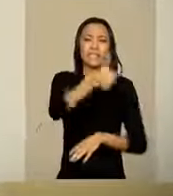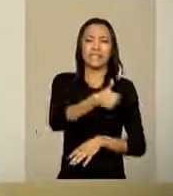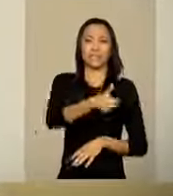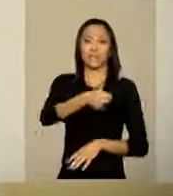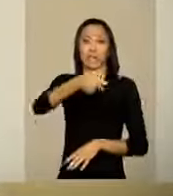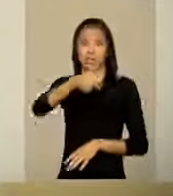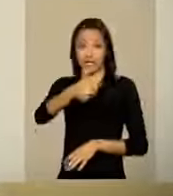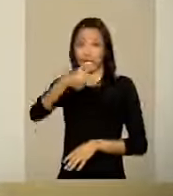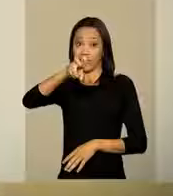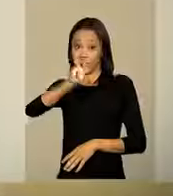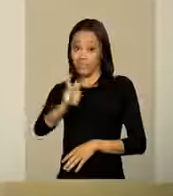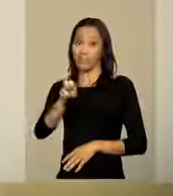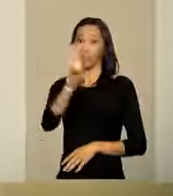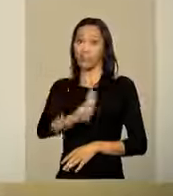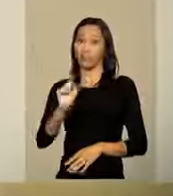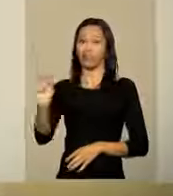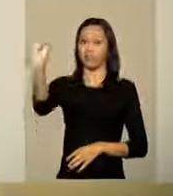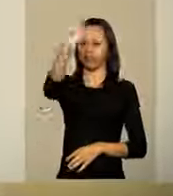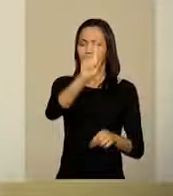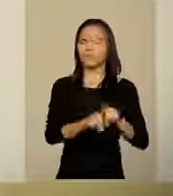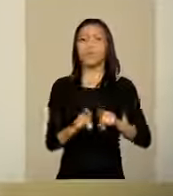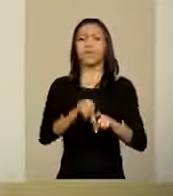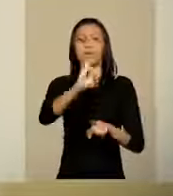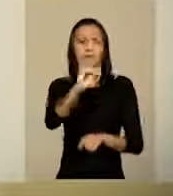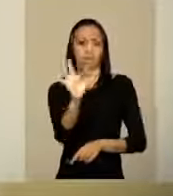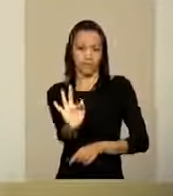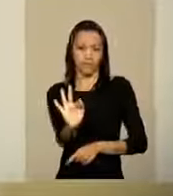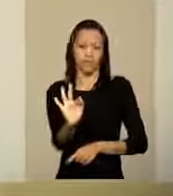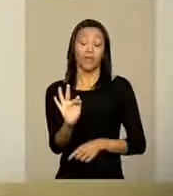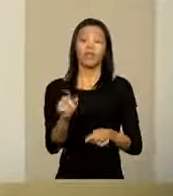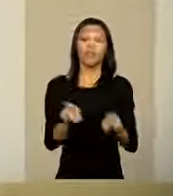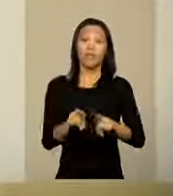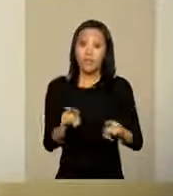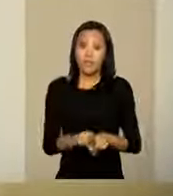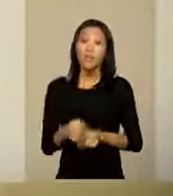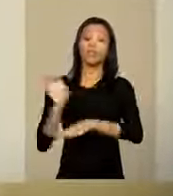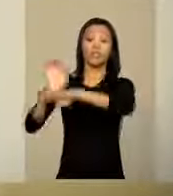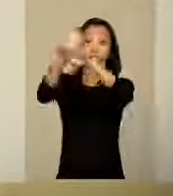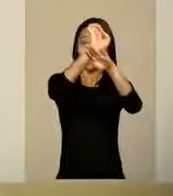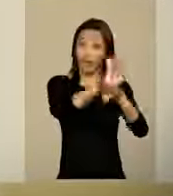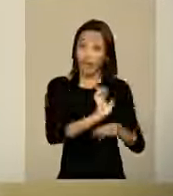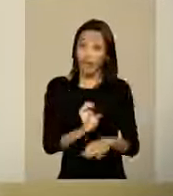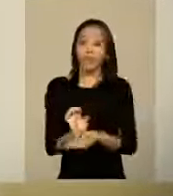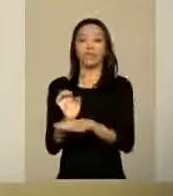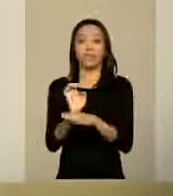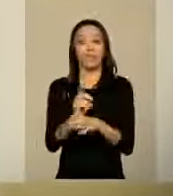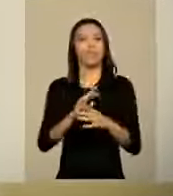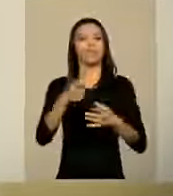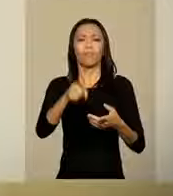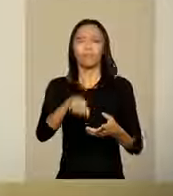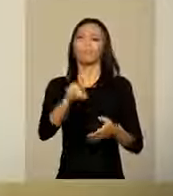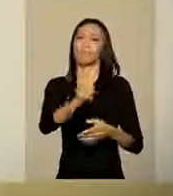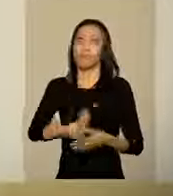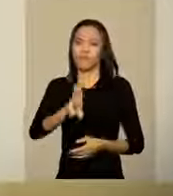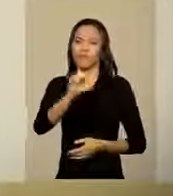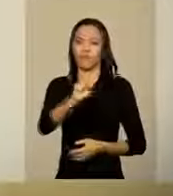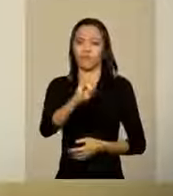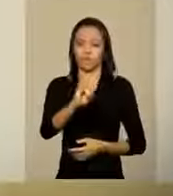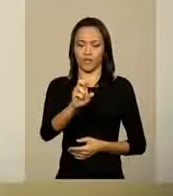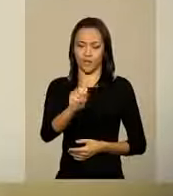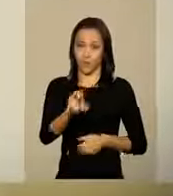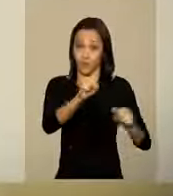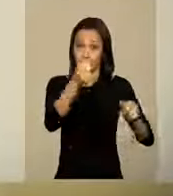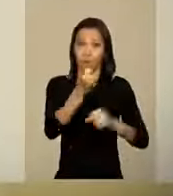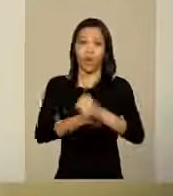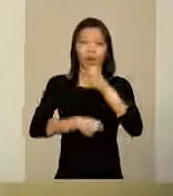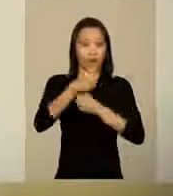universidades públicas e institutos Federais e nos Estaduais de educação pelo czu no ano passado